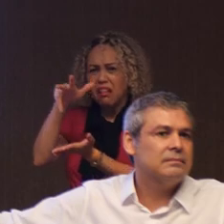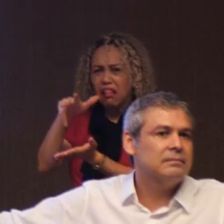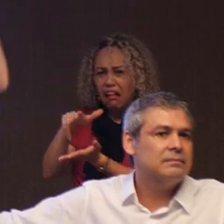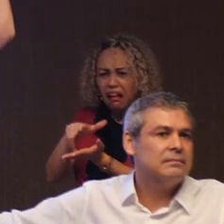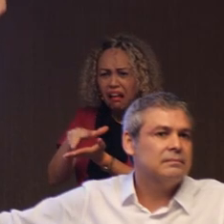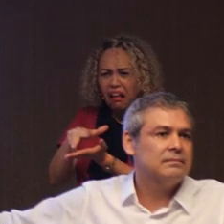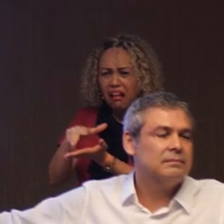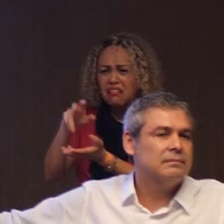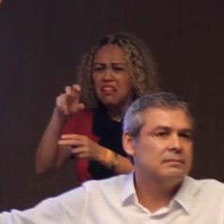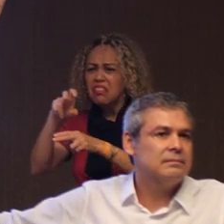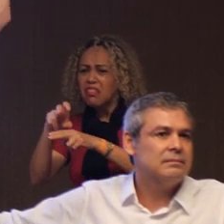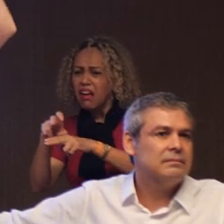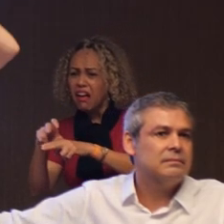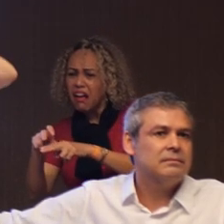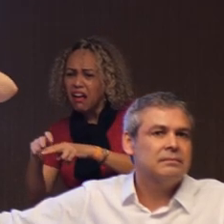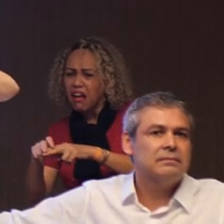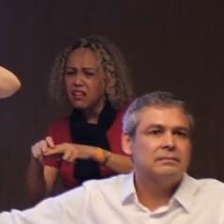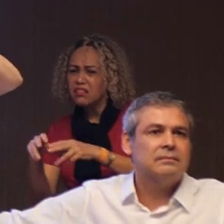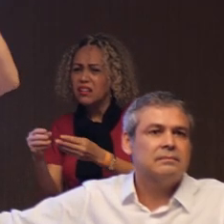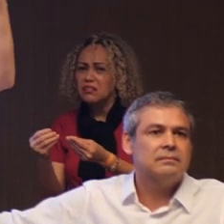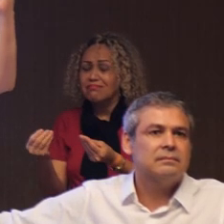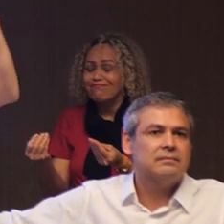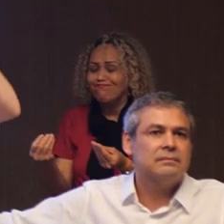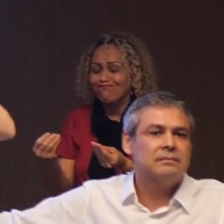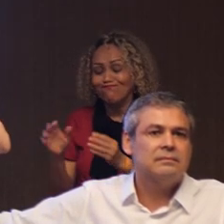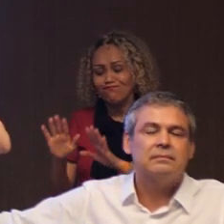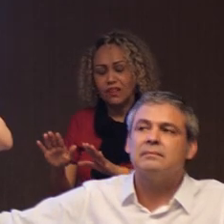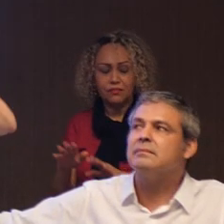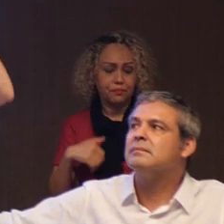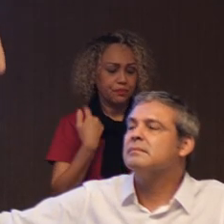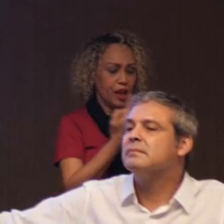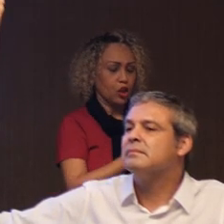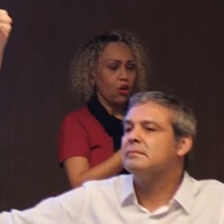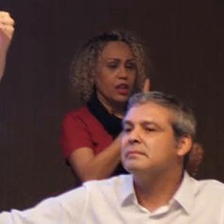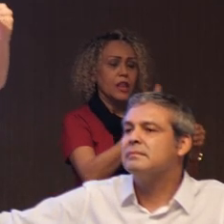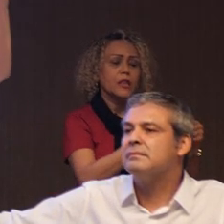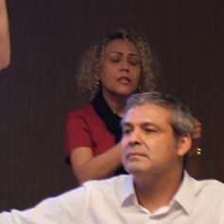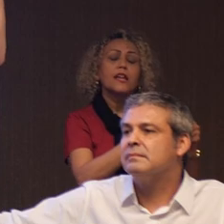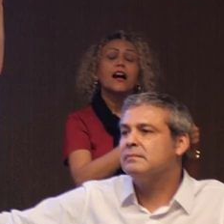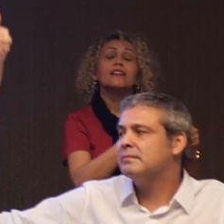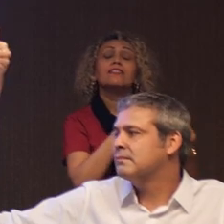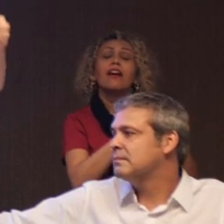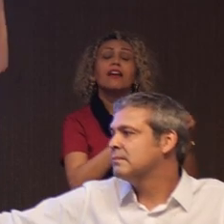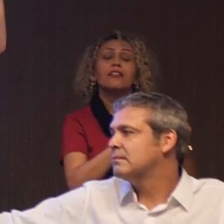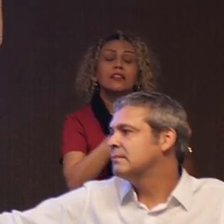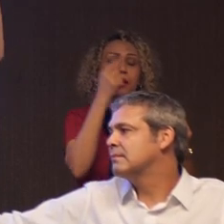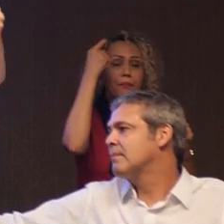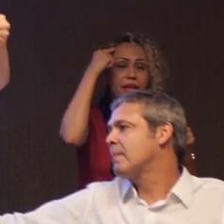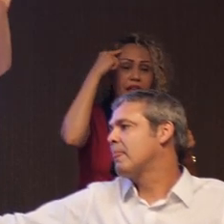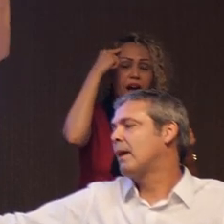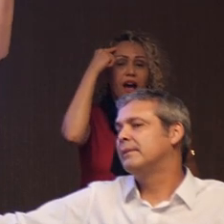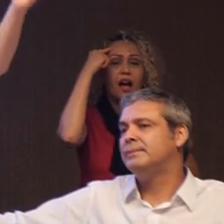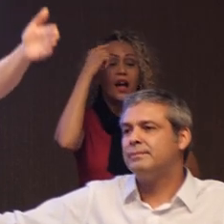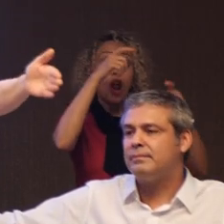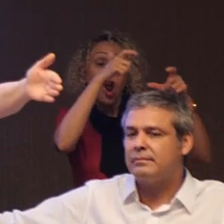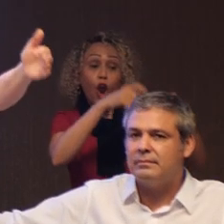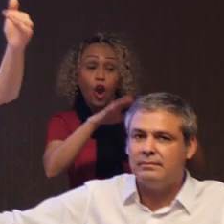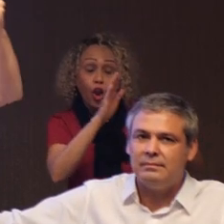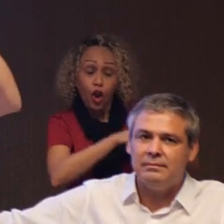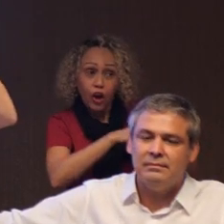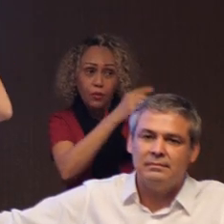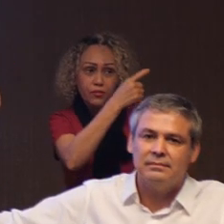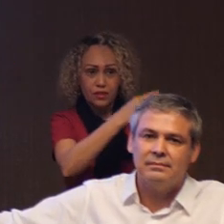em conta, nacional e local ao mesmo tempo. Ouvir o povo e com ele produzir e